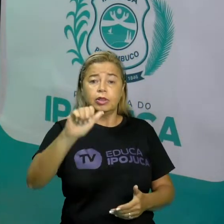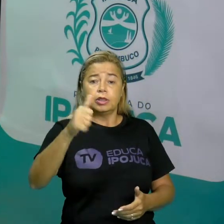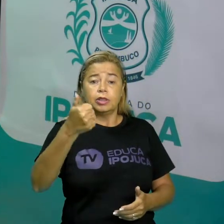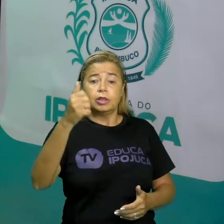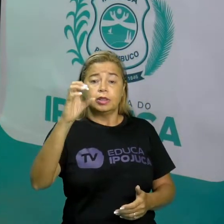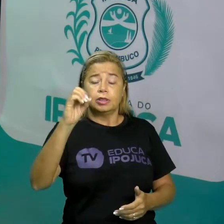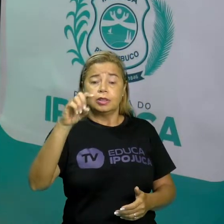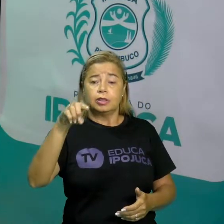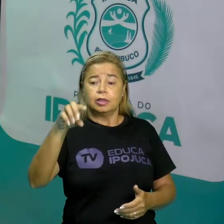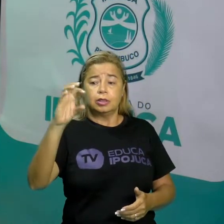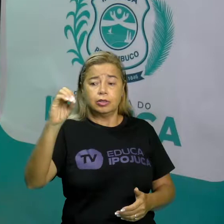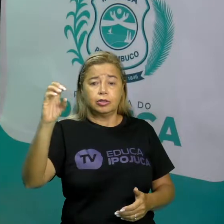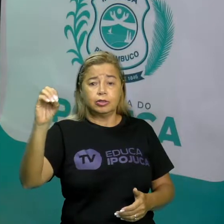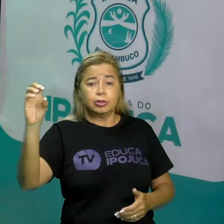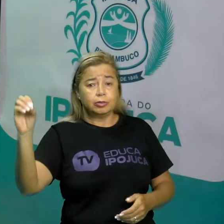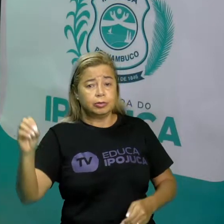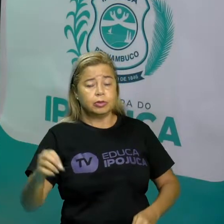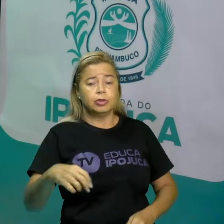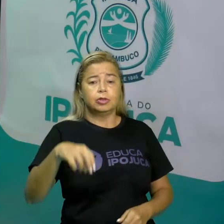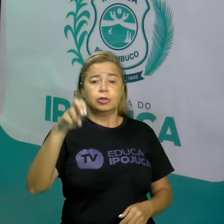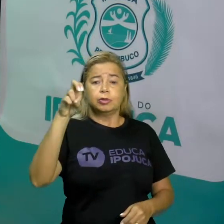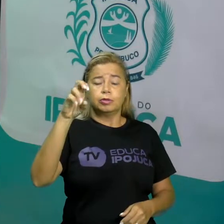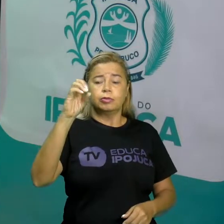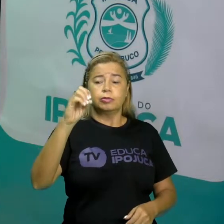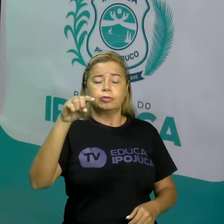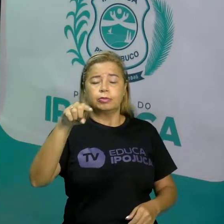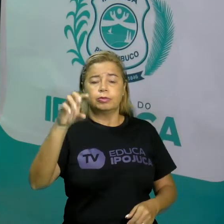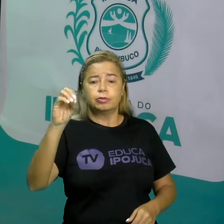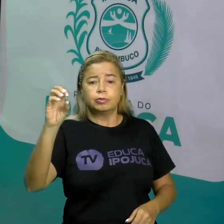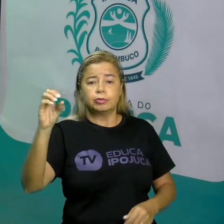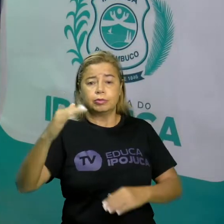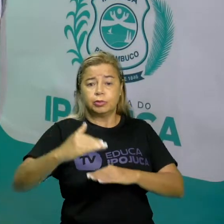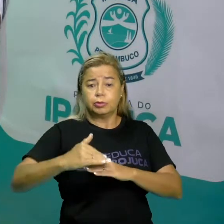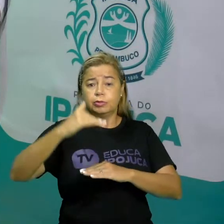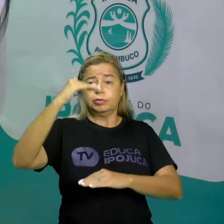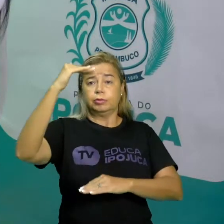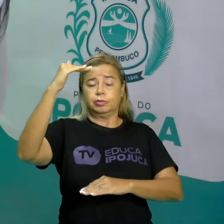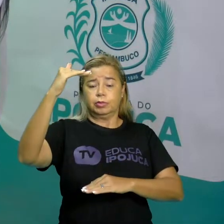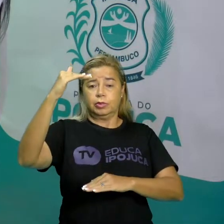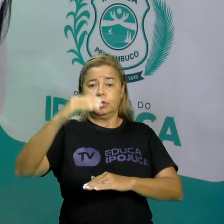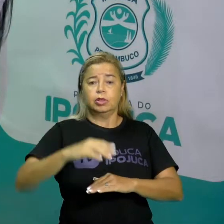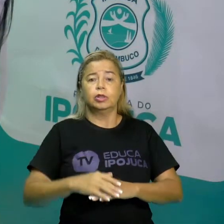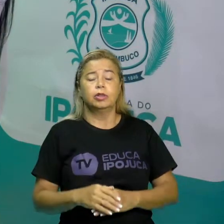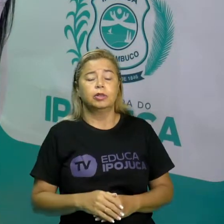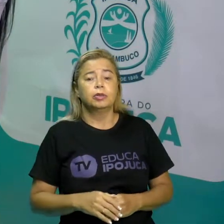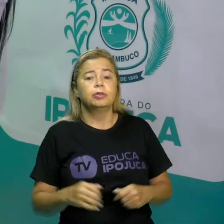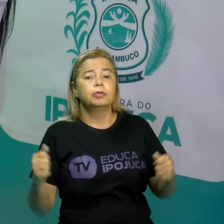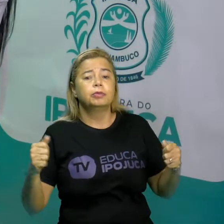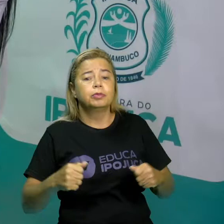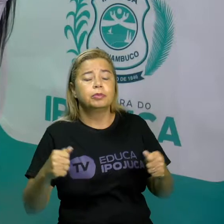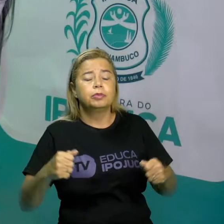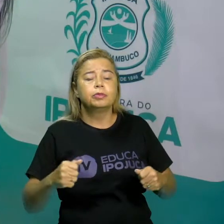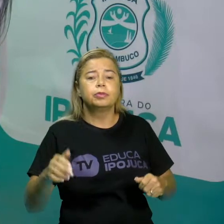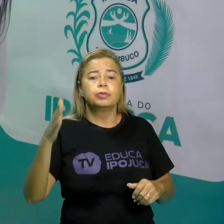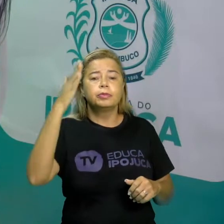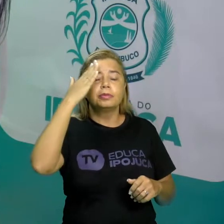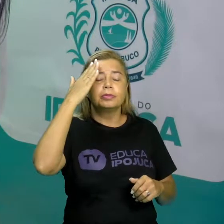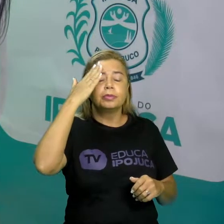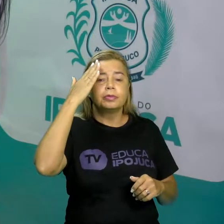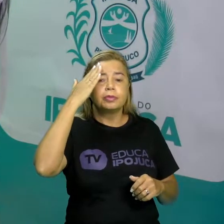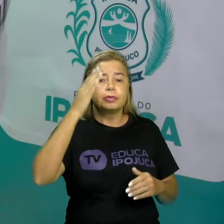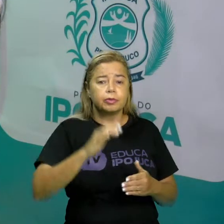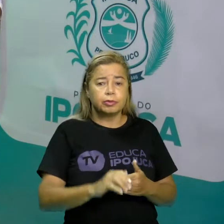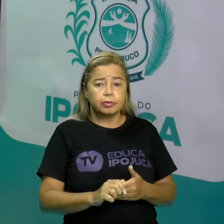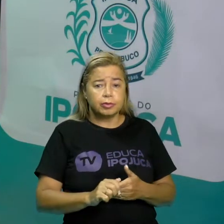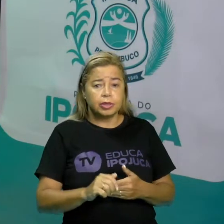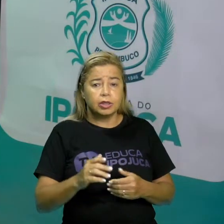10.000, 50.000, 40.000 é o maior, nós entendemos que eu tenho que entender do